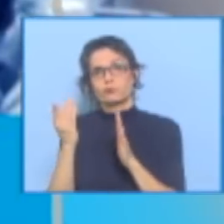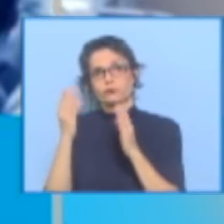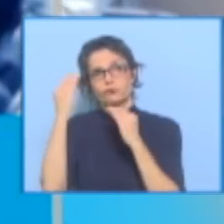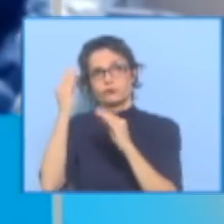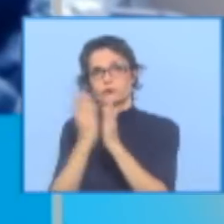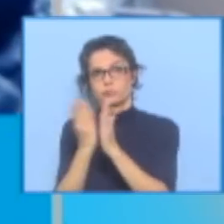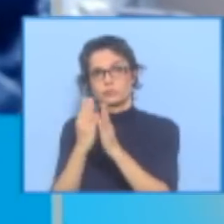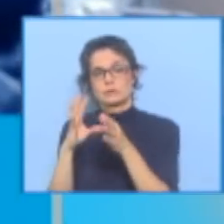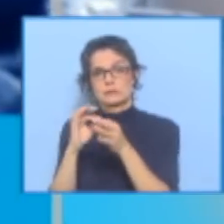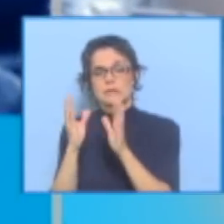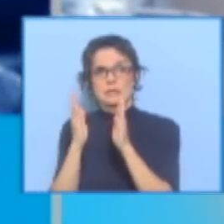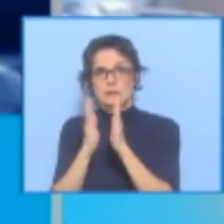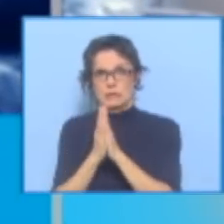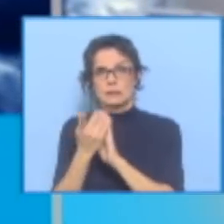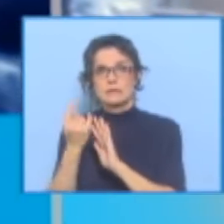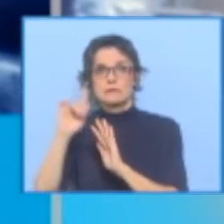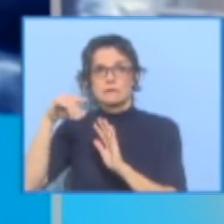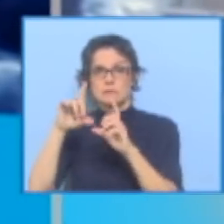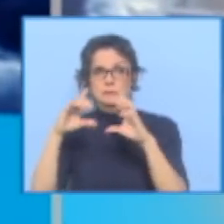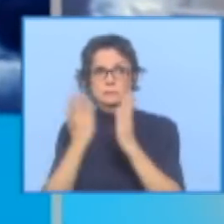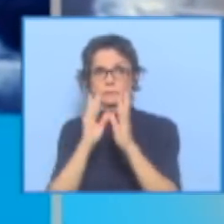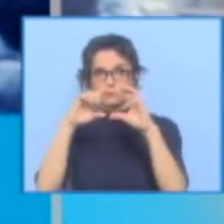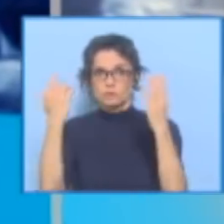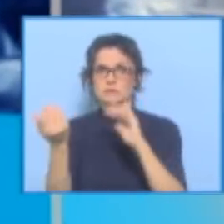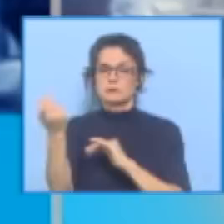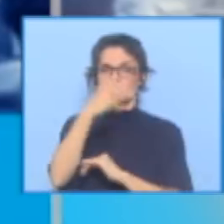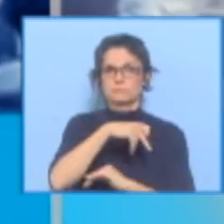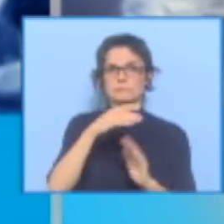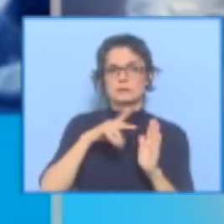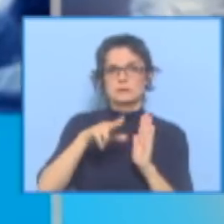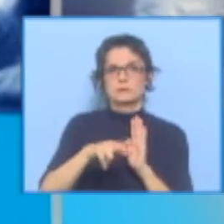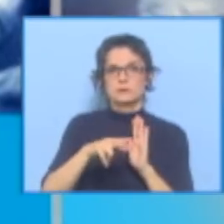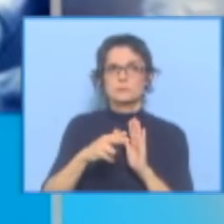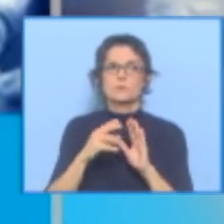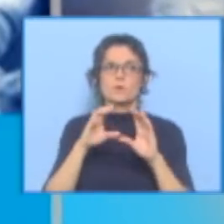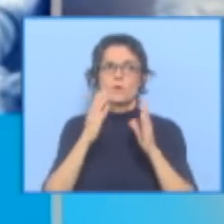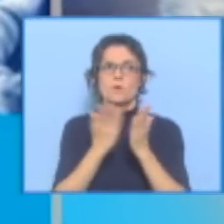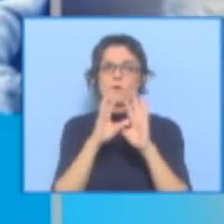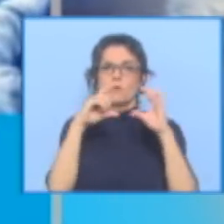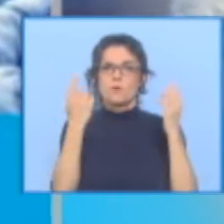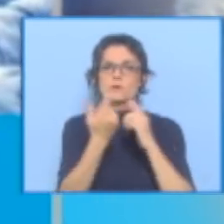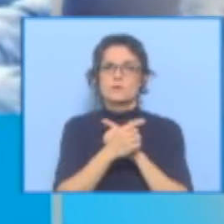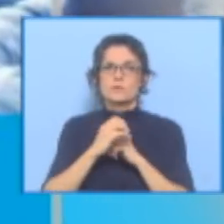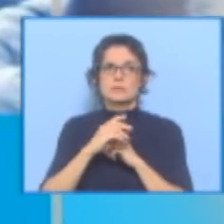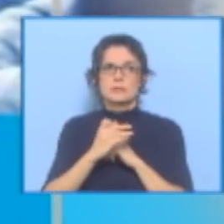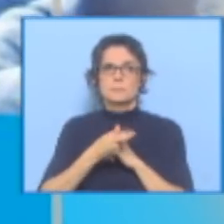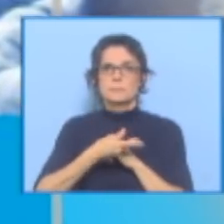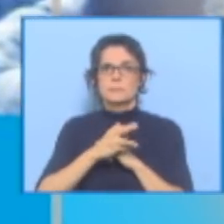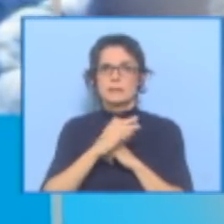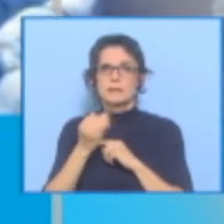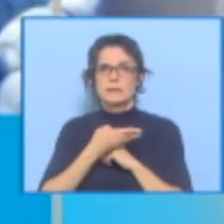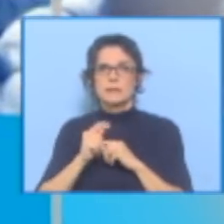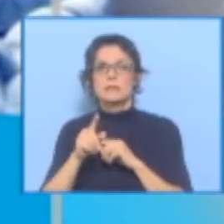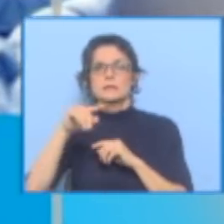depois de ter feito o secundário, vim para Lisboa para ingressar no seminário de Caparide e depois do ano propedêutico progredi nos